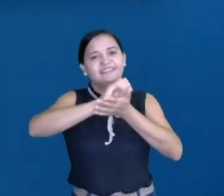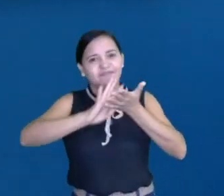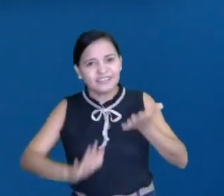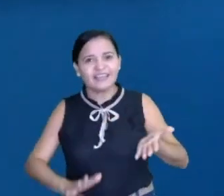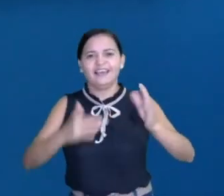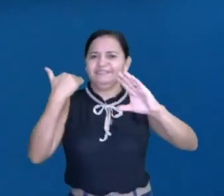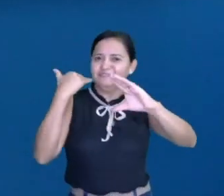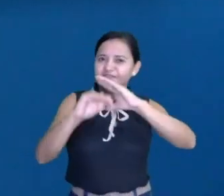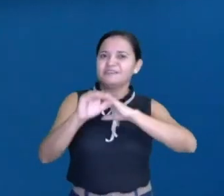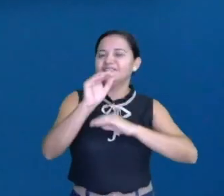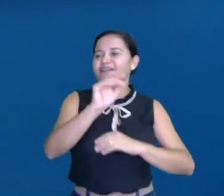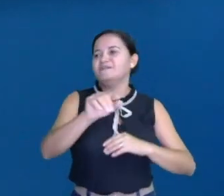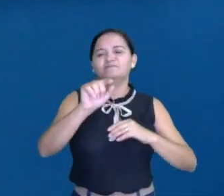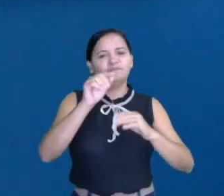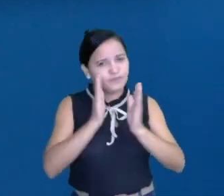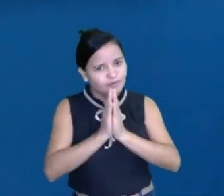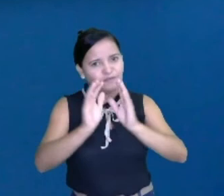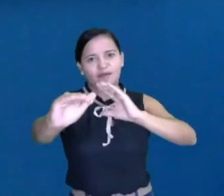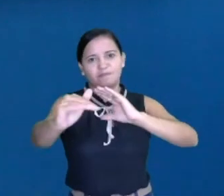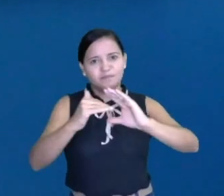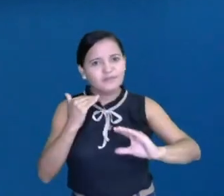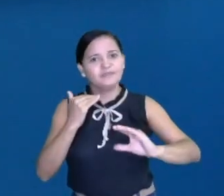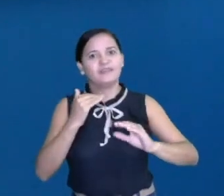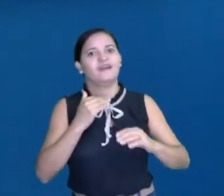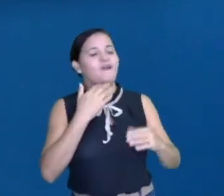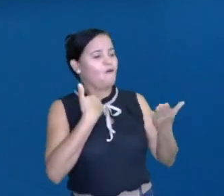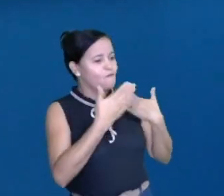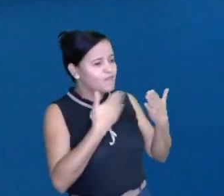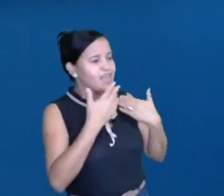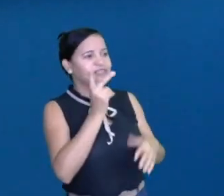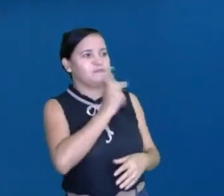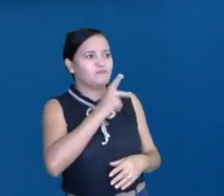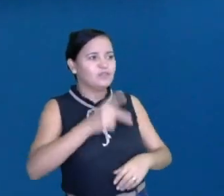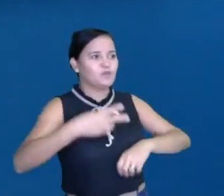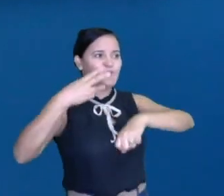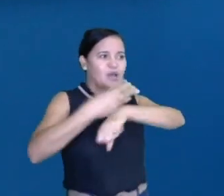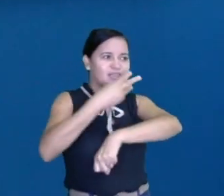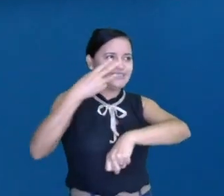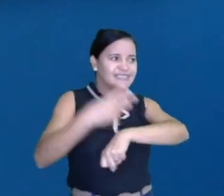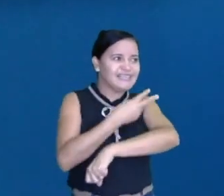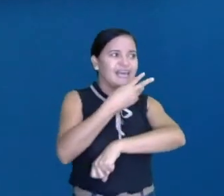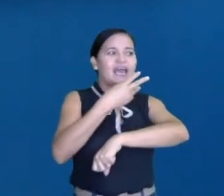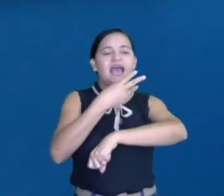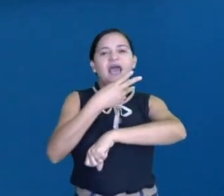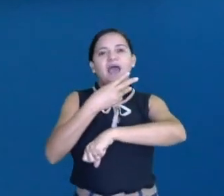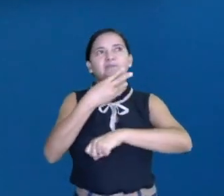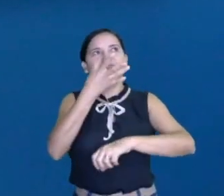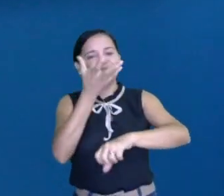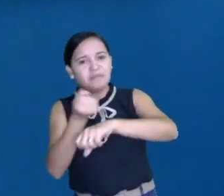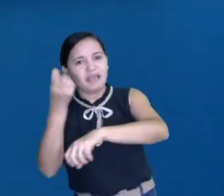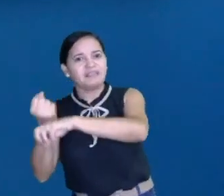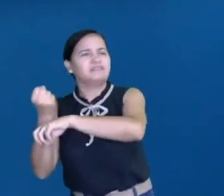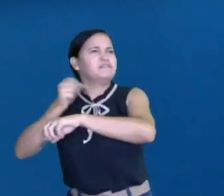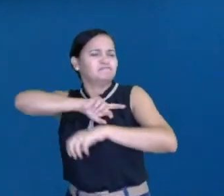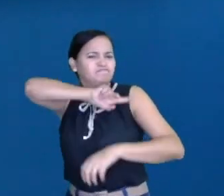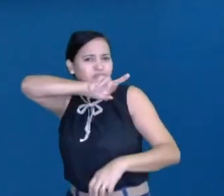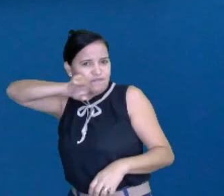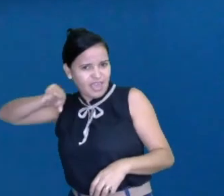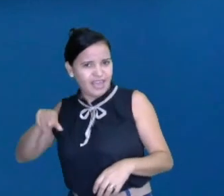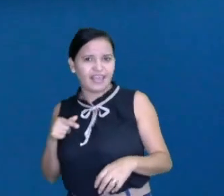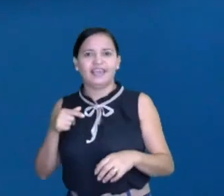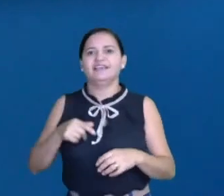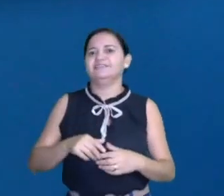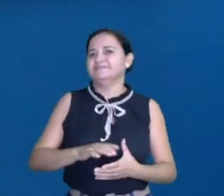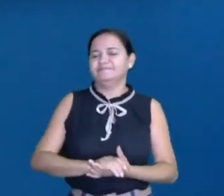para vocês, retornem, conversem com eles por onde conseguir, pelo WhatsApp, pelos aplicativos, pelas plataformas, pelo